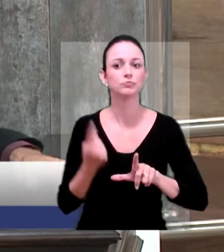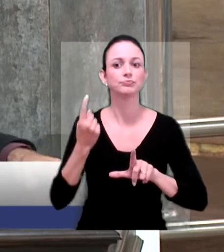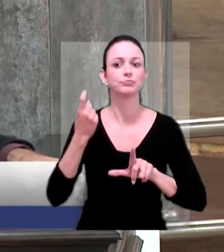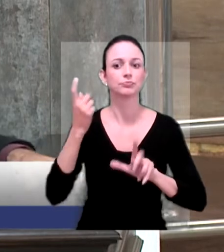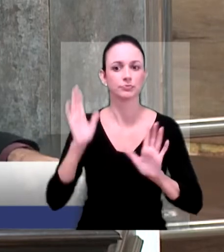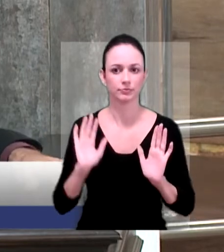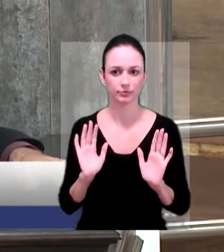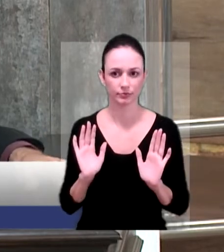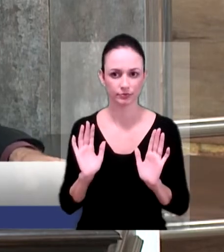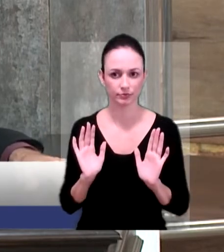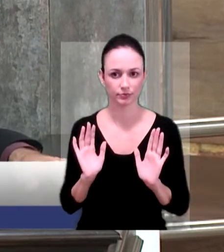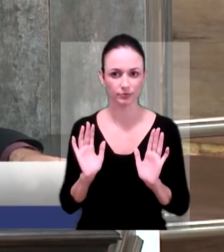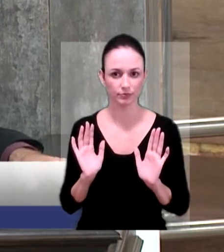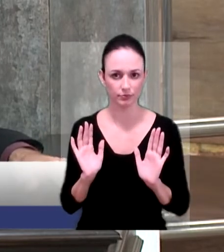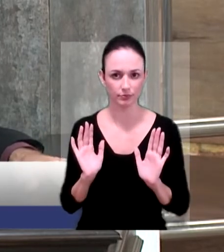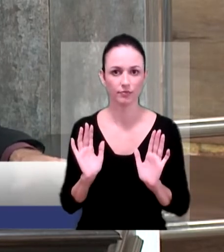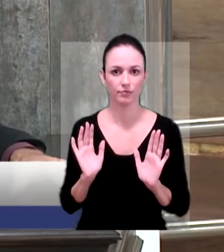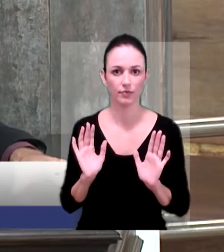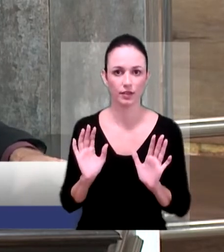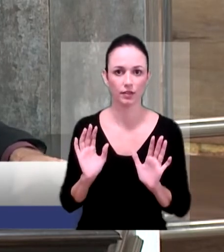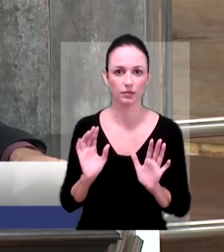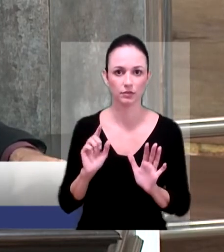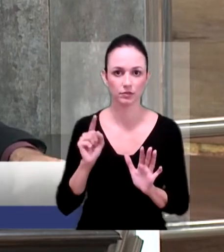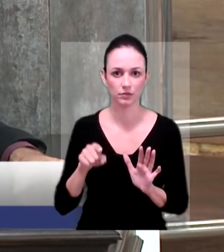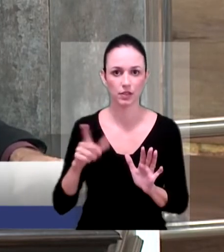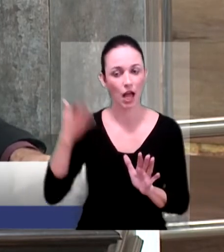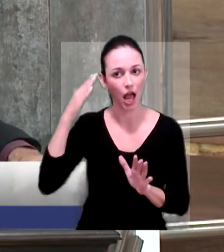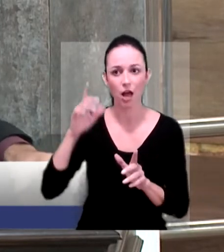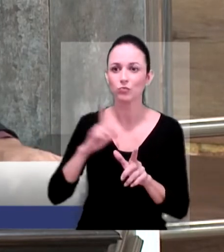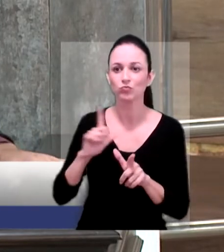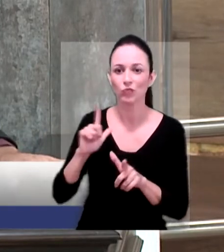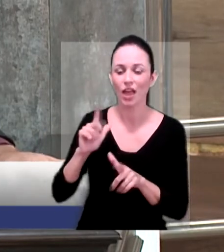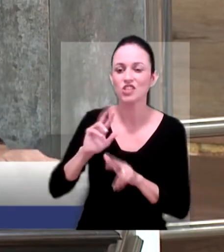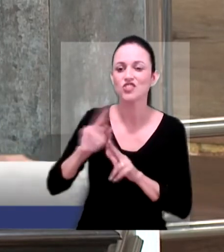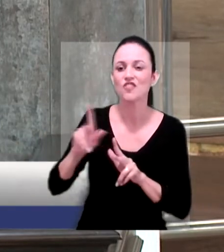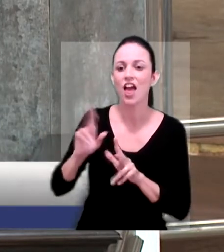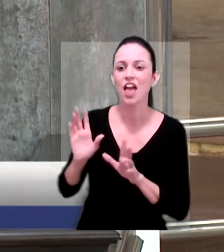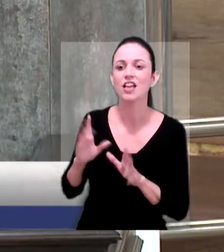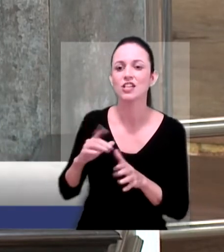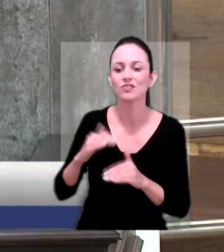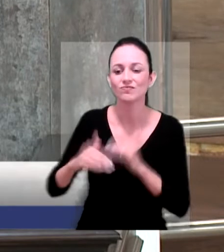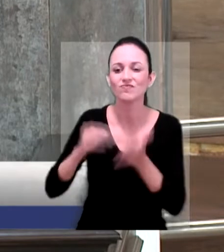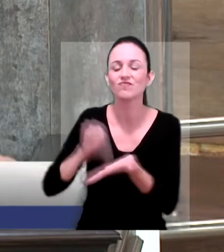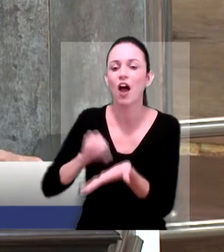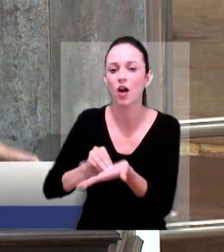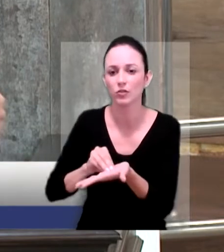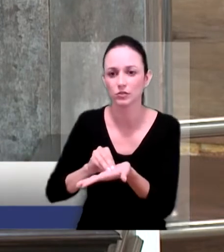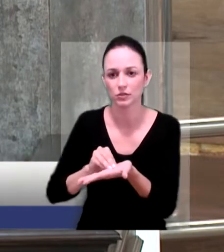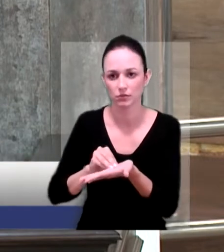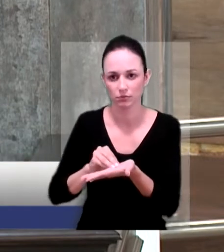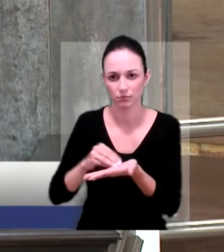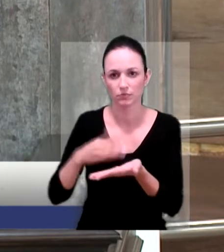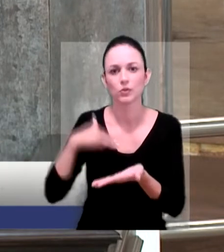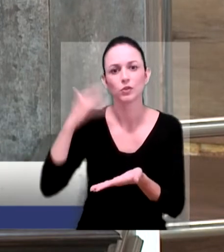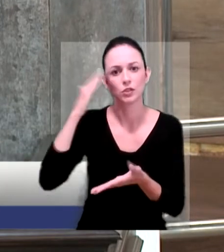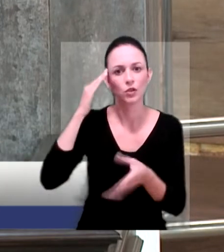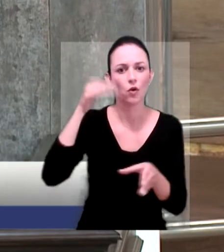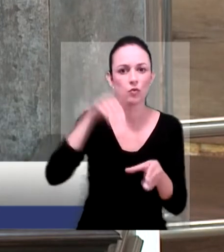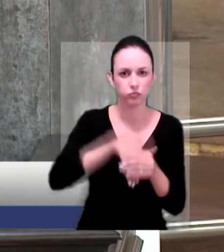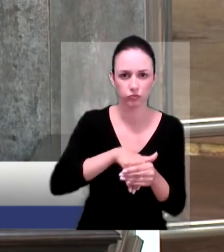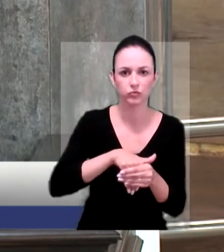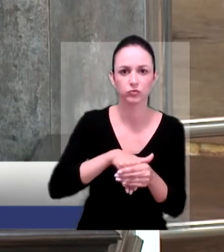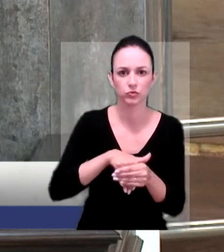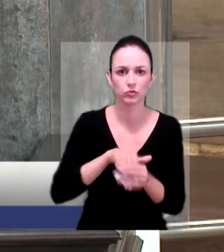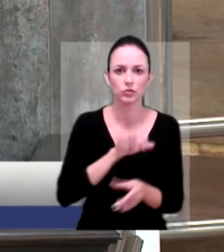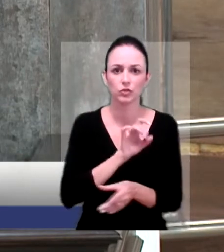última legislatura, não reproduziu esse mesmo desempenho. Compreendo os votos dos corregionários, inclusive do pessoal do Partido de Cidadania,